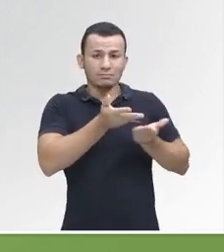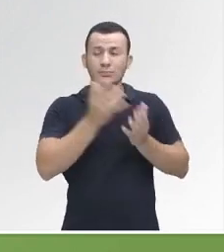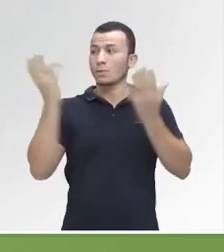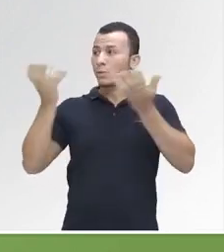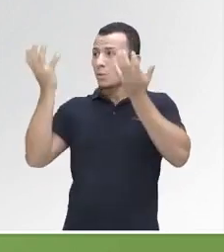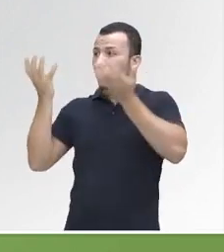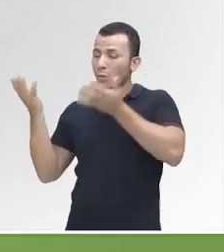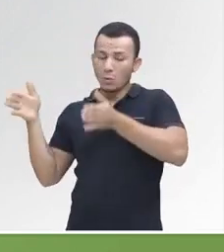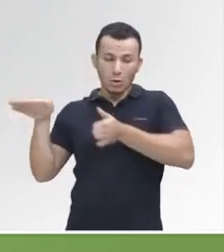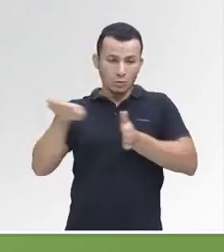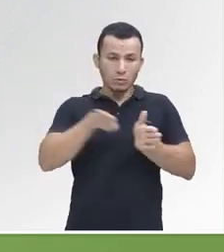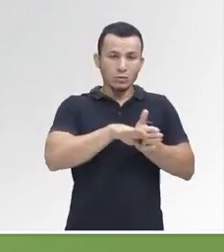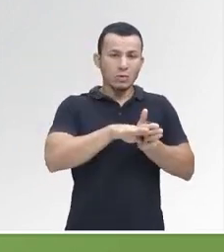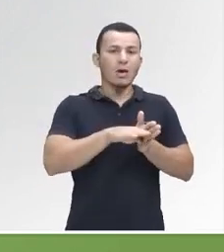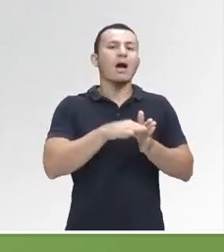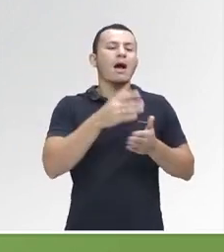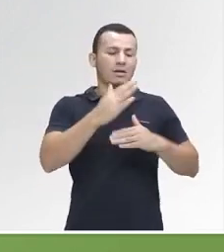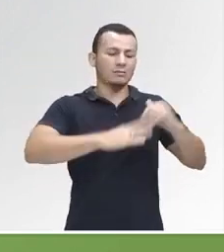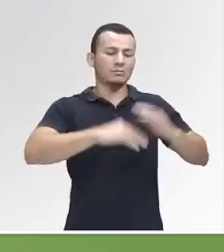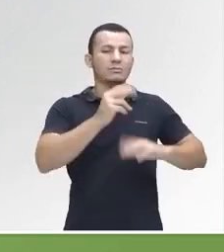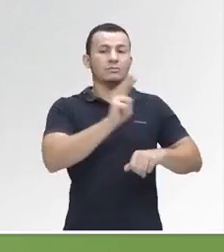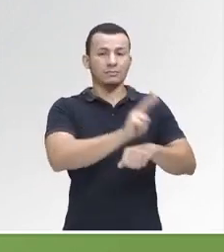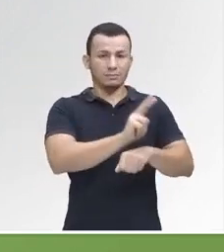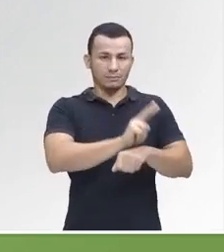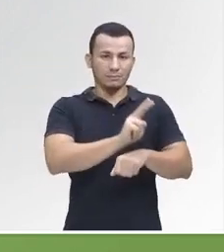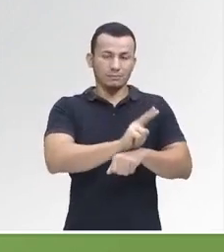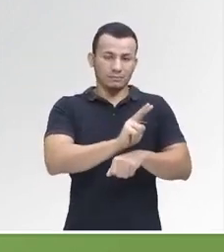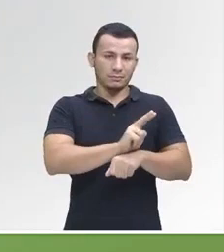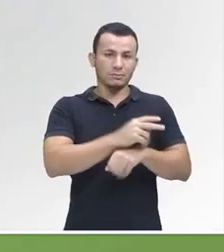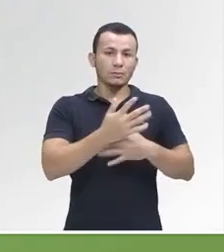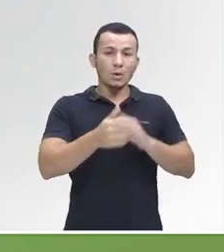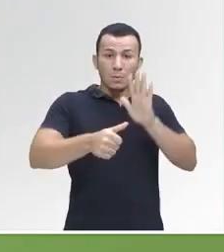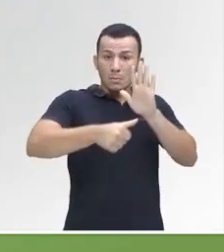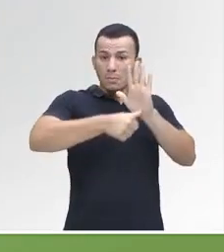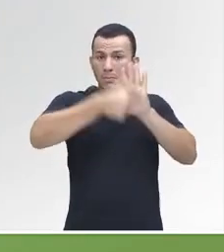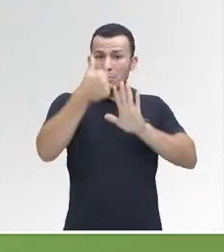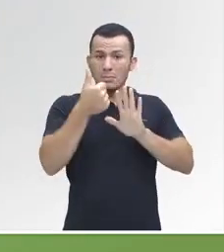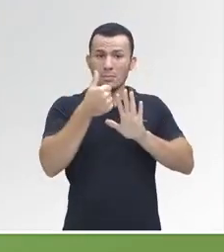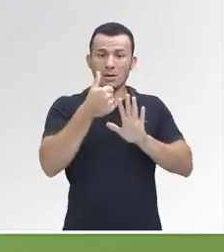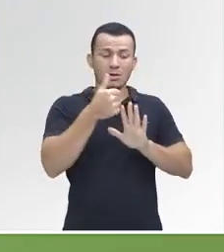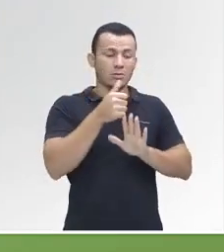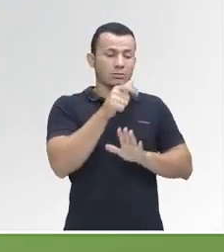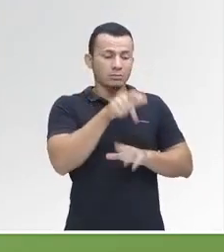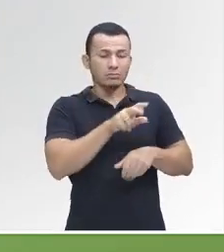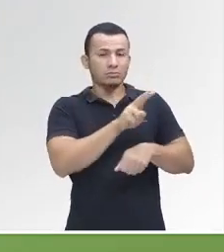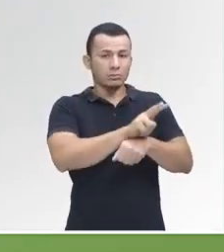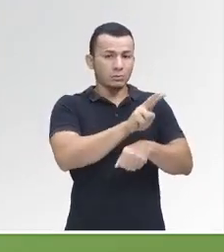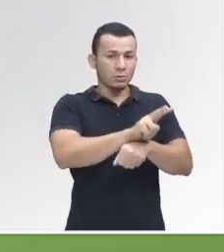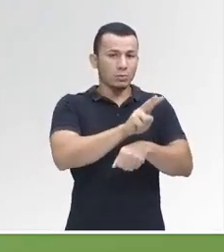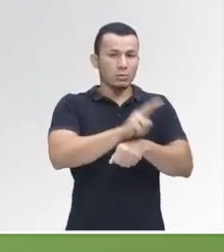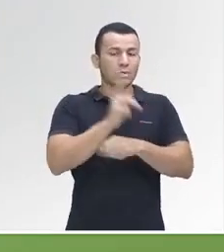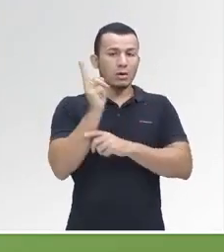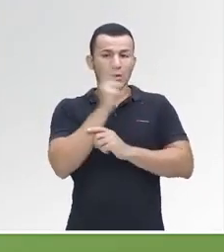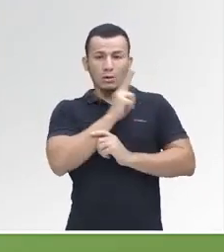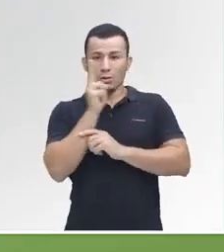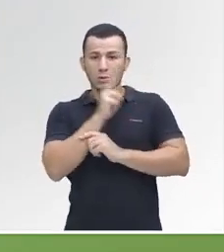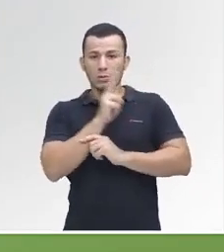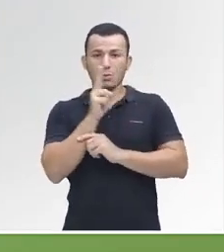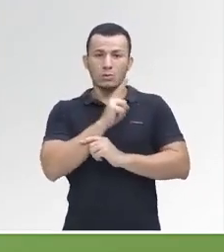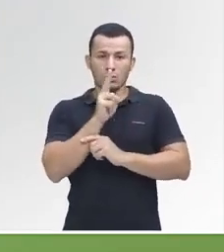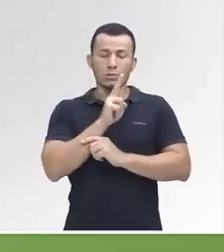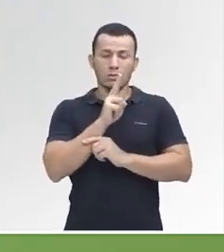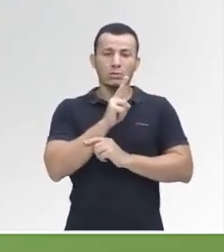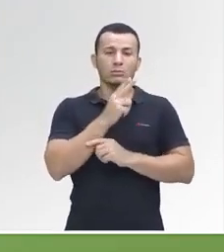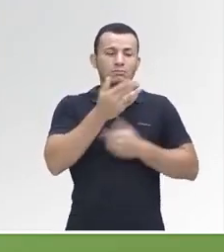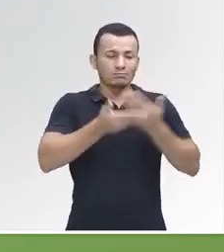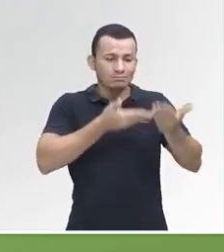os primeiros socorros é logo ali o primeiro atendimento que ele recebe, né, em questão de emergência, para